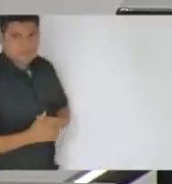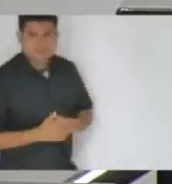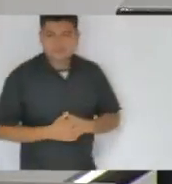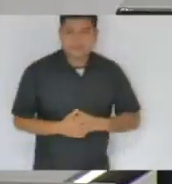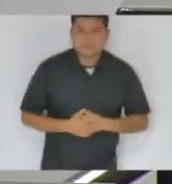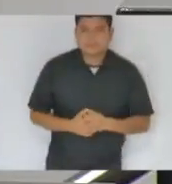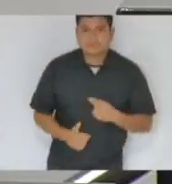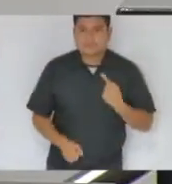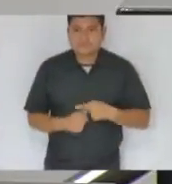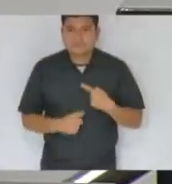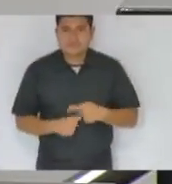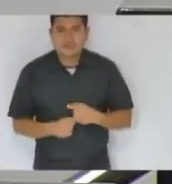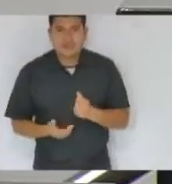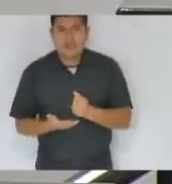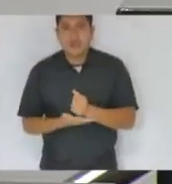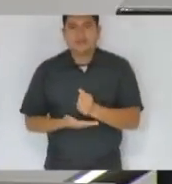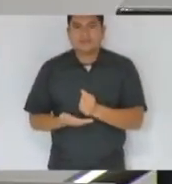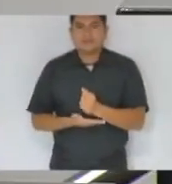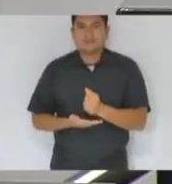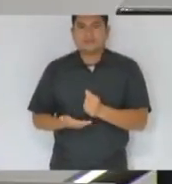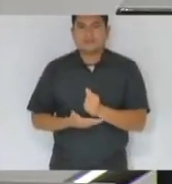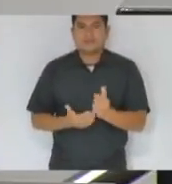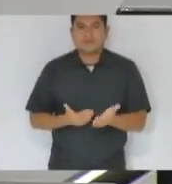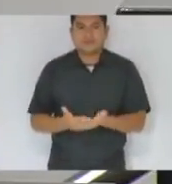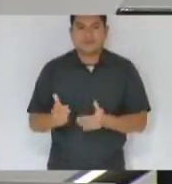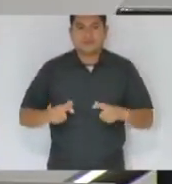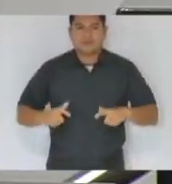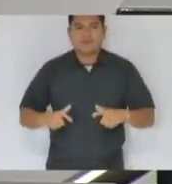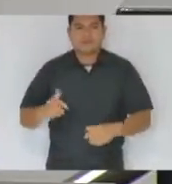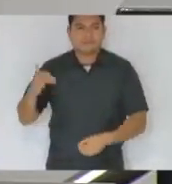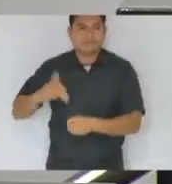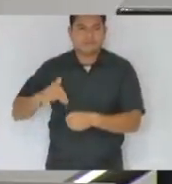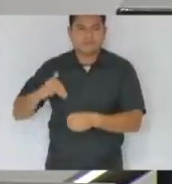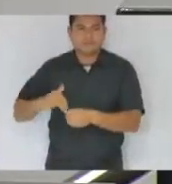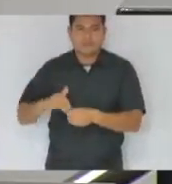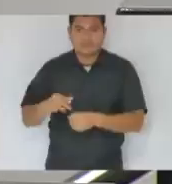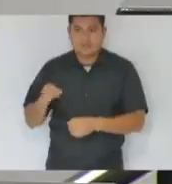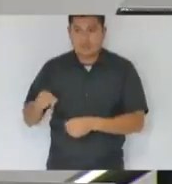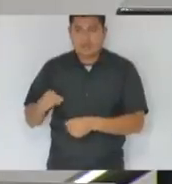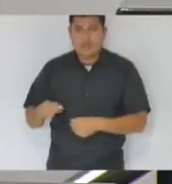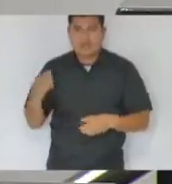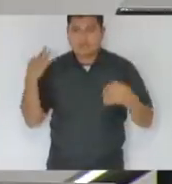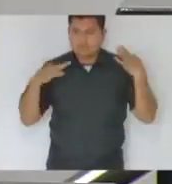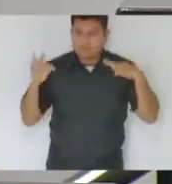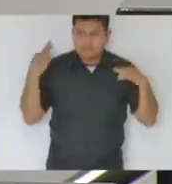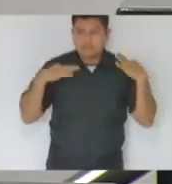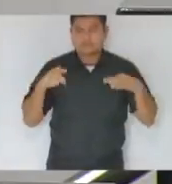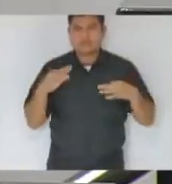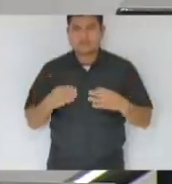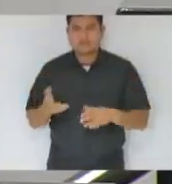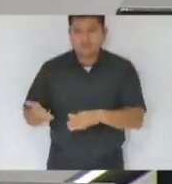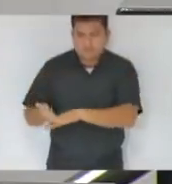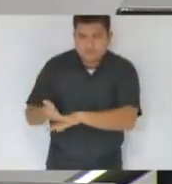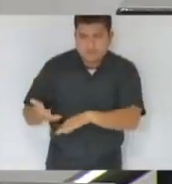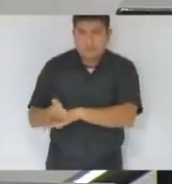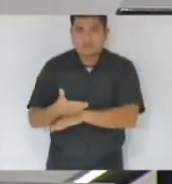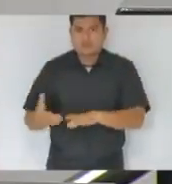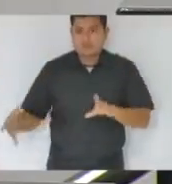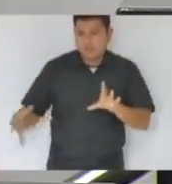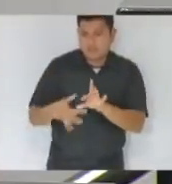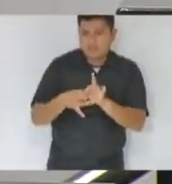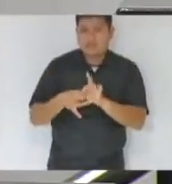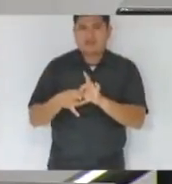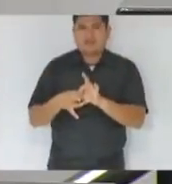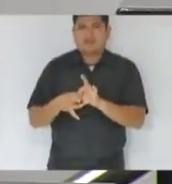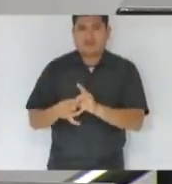quando precisa fazer o escoamento da produção, onde precisa passar os turistas, onde precisa fazer a conexão de um